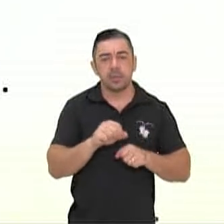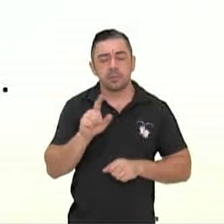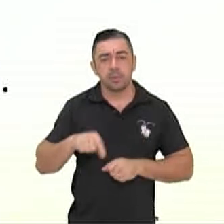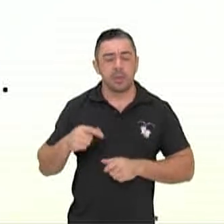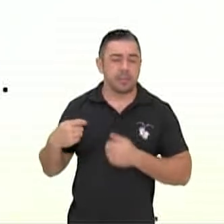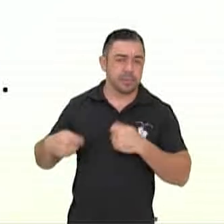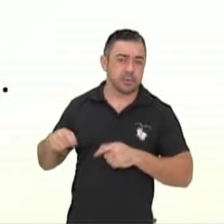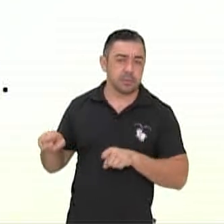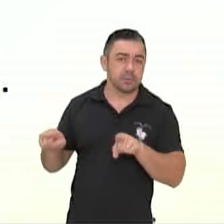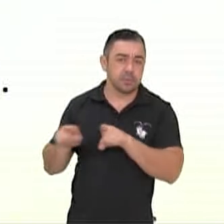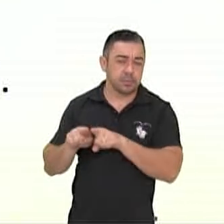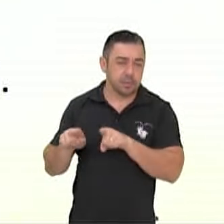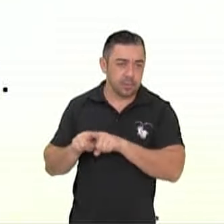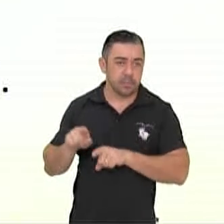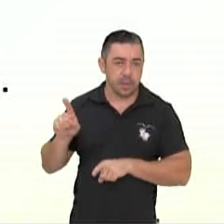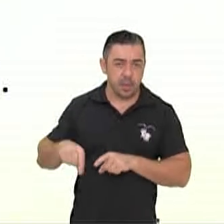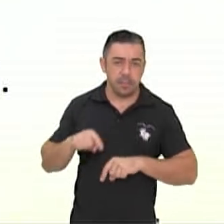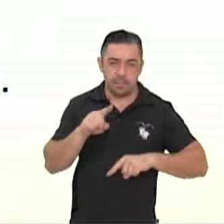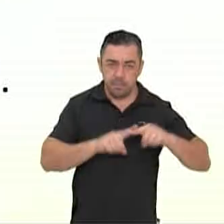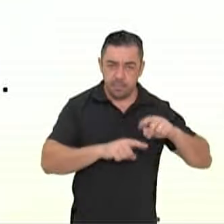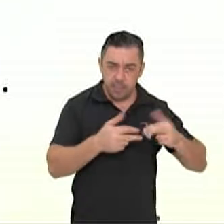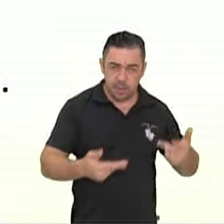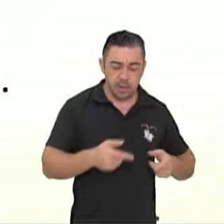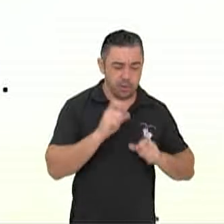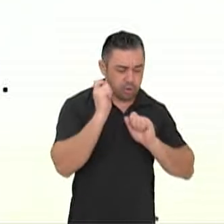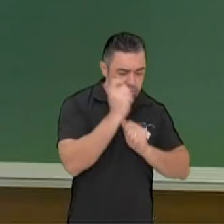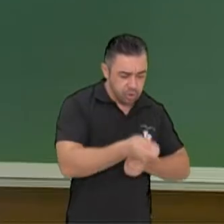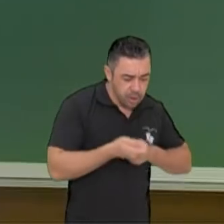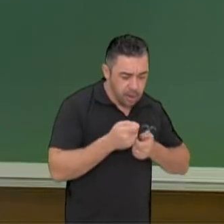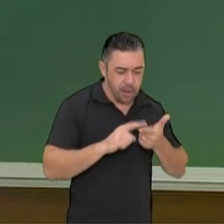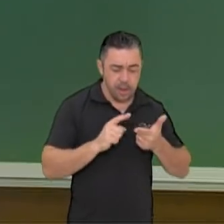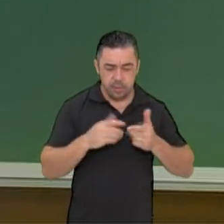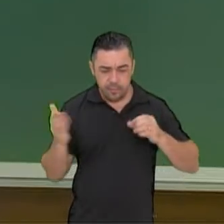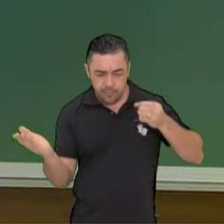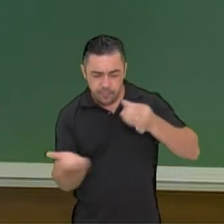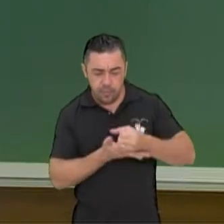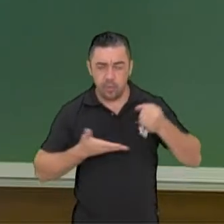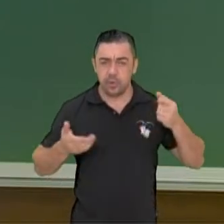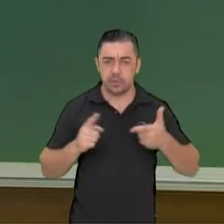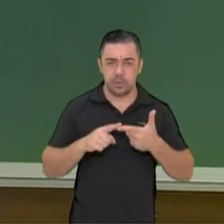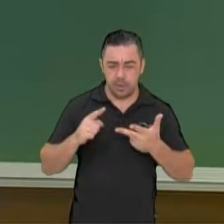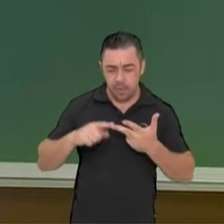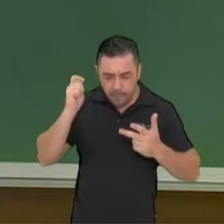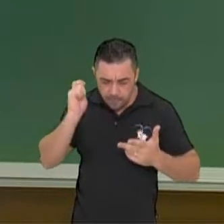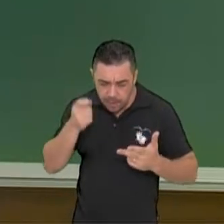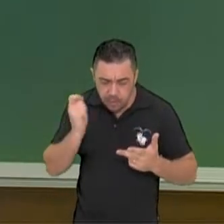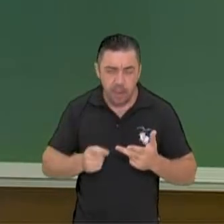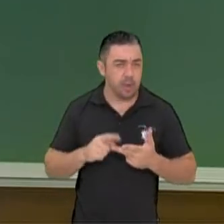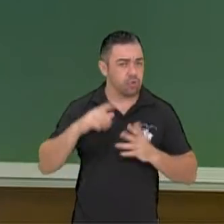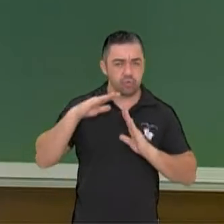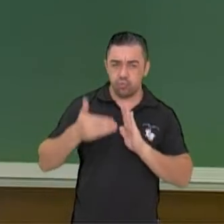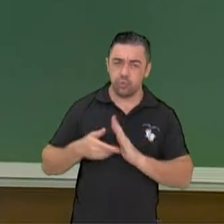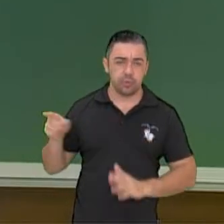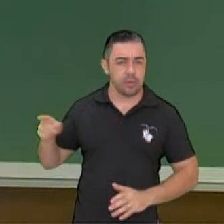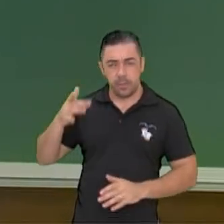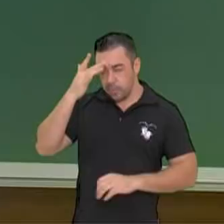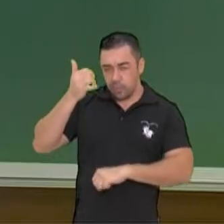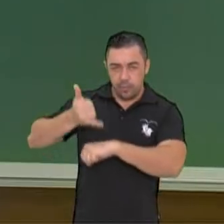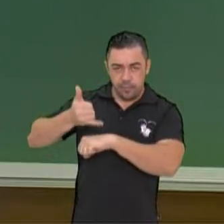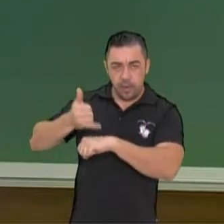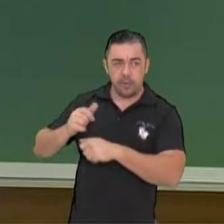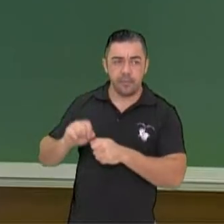precisa, inclusive ferramentas, enxada, foice, martelo, claro, tudo que precisa no feudo tem que ter o metalúrgico